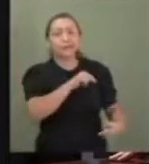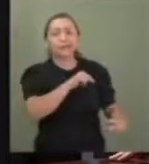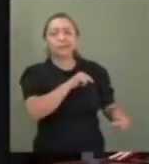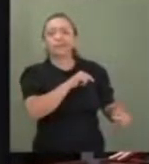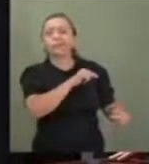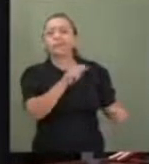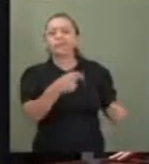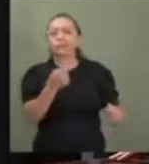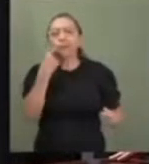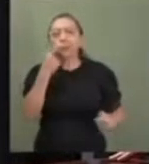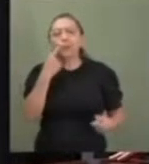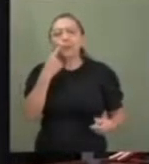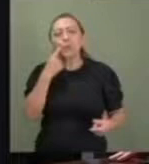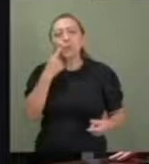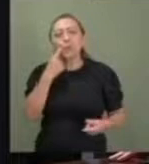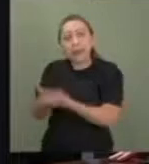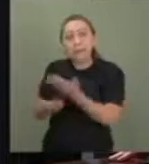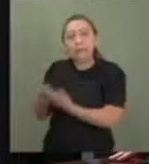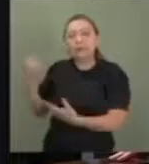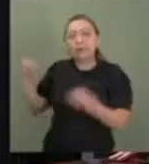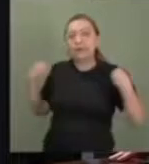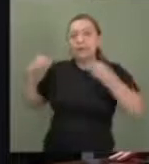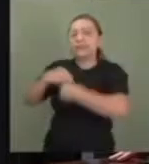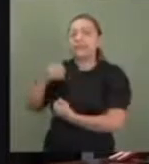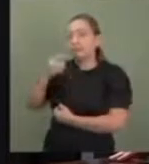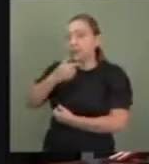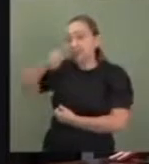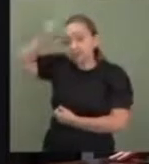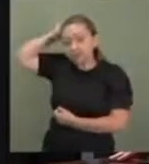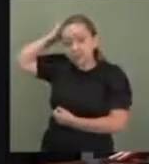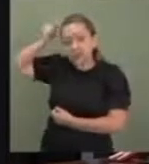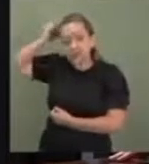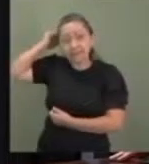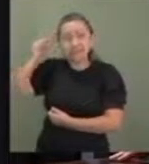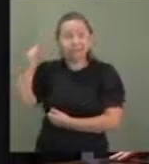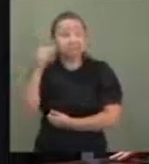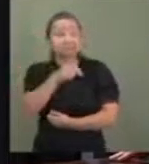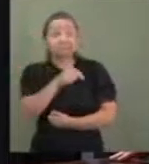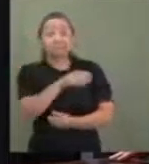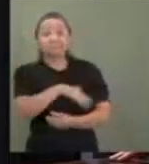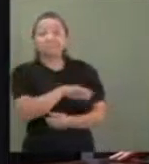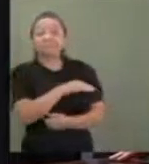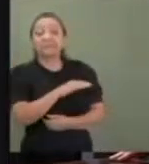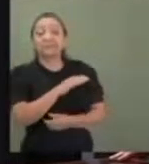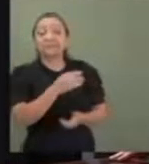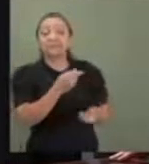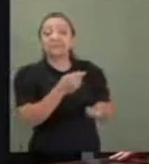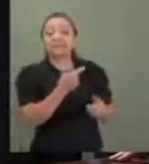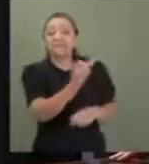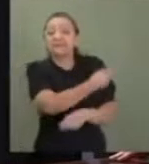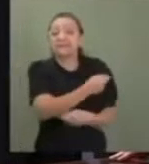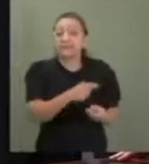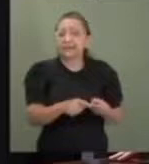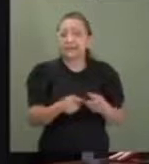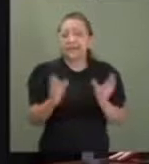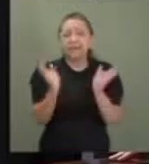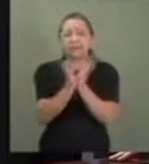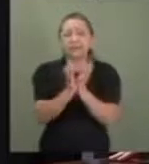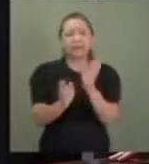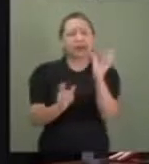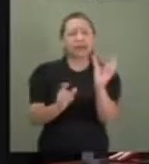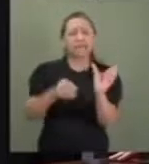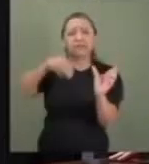ele, ministro Alexandre de Moraes, com relação à vacinação? Milícias digitais é o nome do inquérito. Isso tem um nome muito claro para